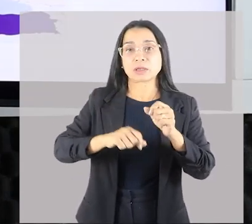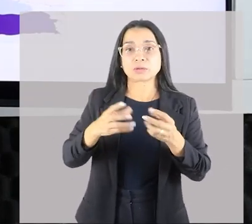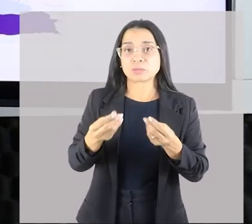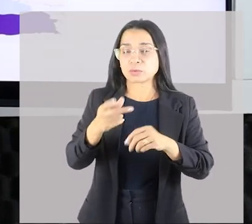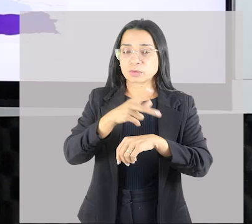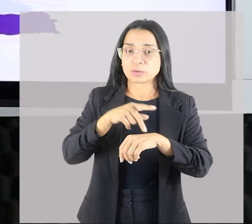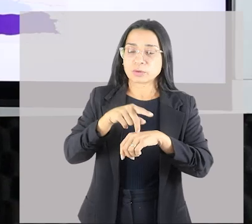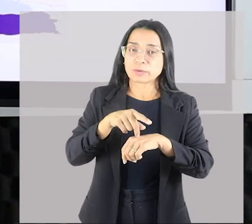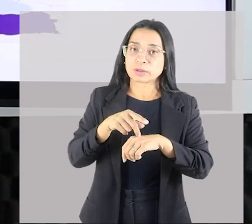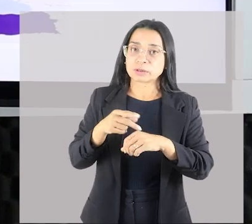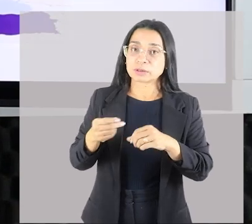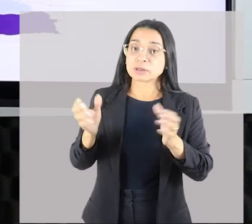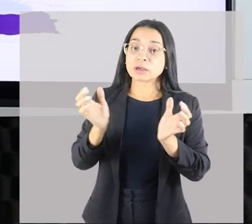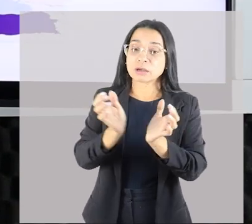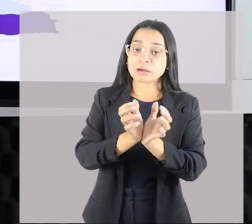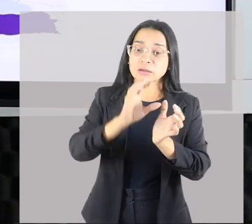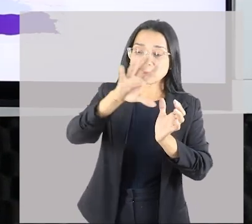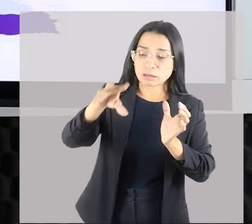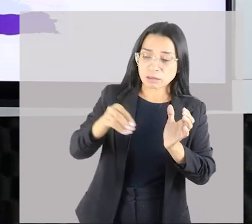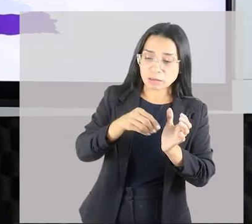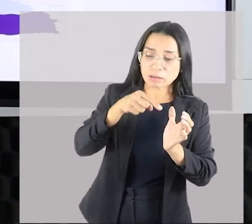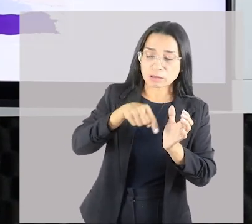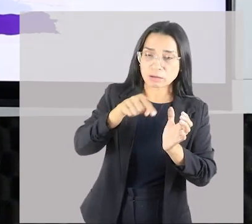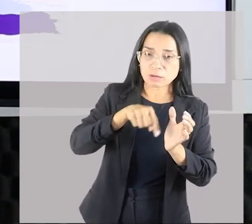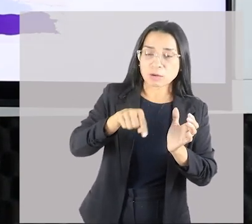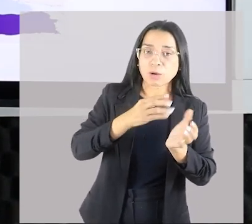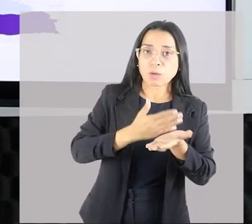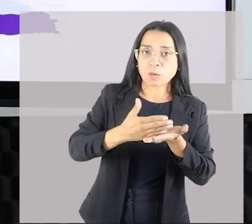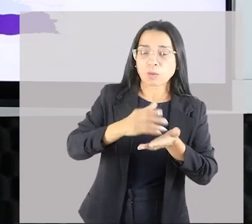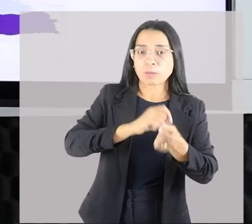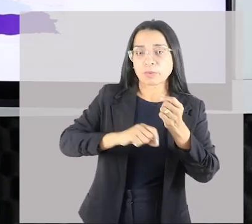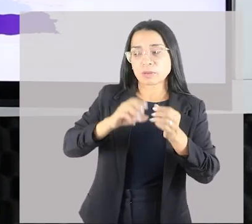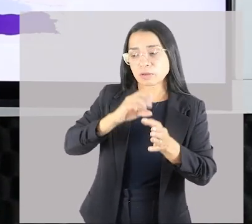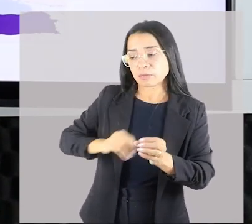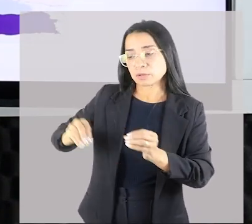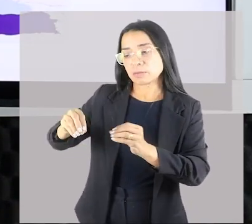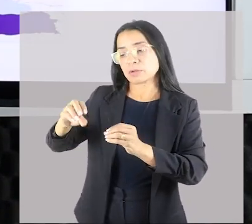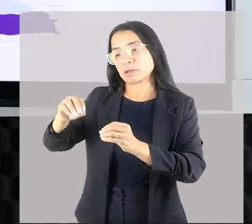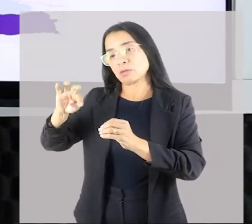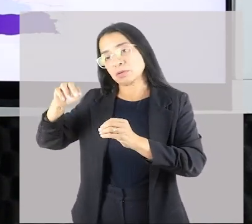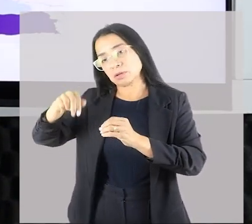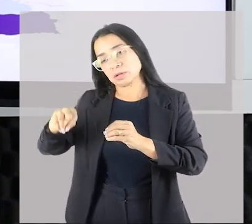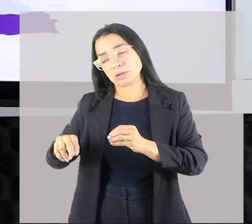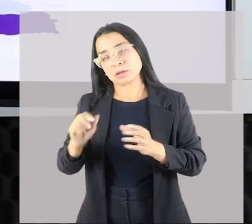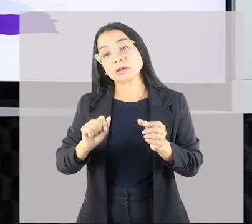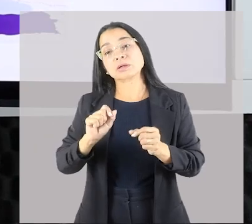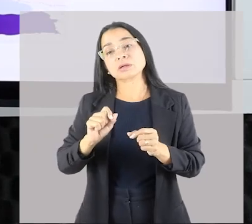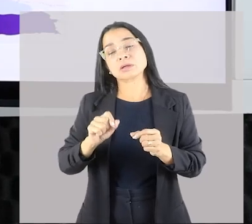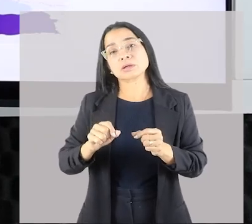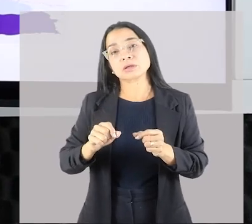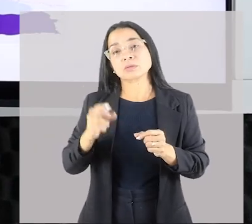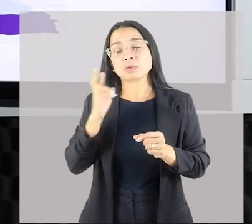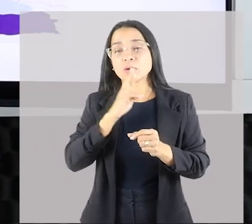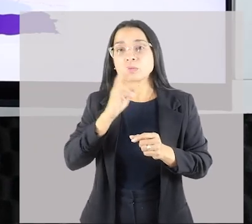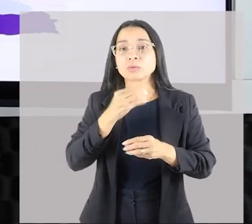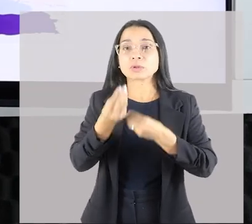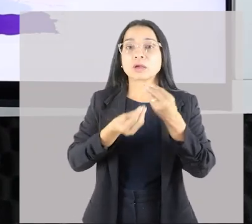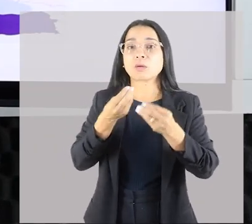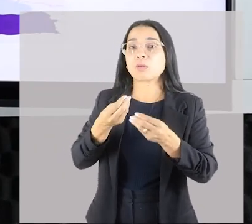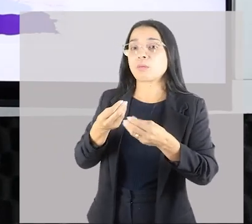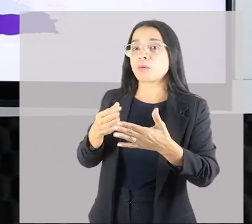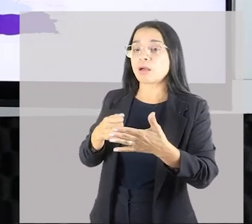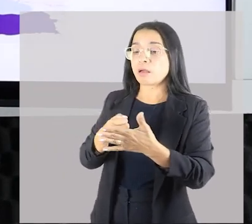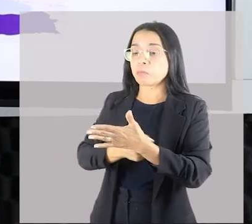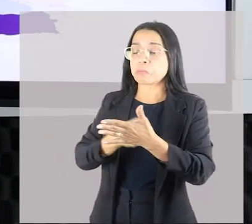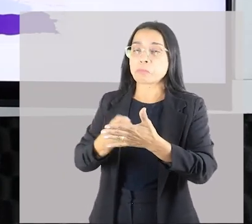da antiga União Soviética, ou seja, do lado socialista, começaram a fazer parte da OTAN. E isso para a Rússia é visto como uma afronta.